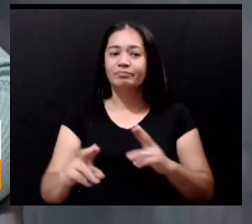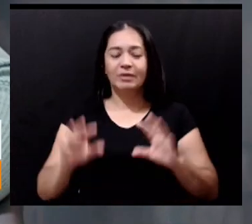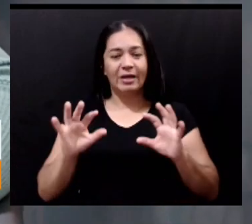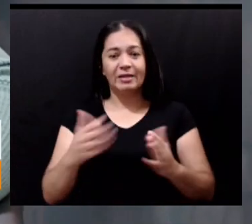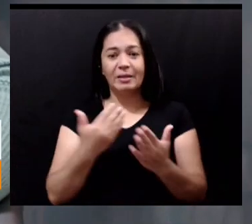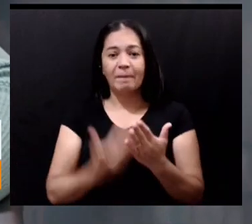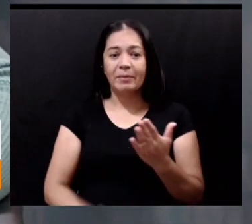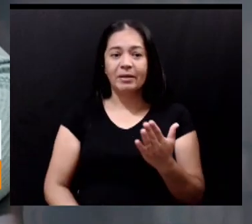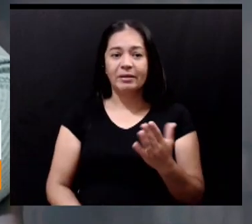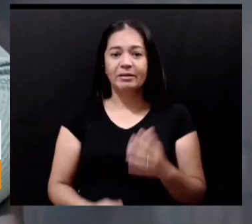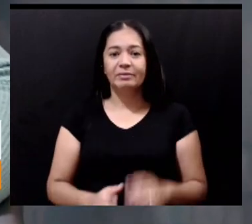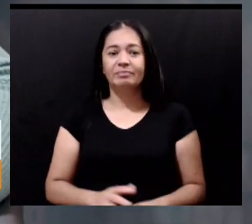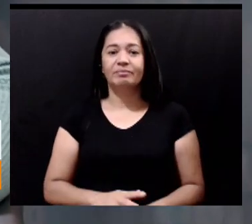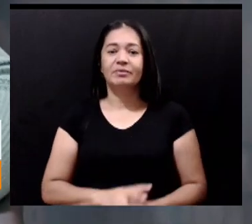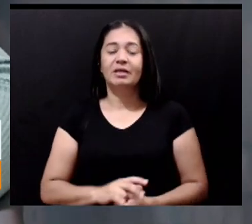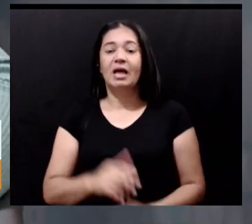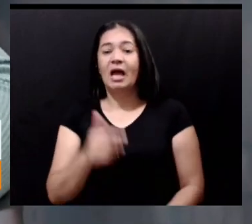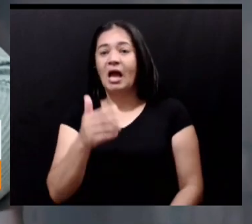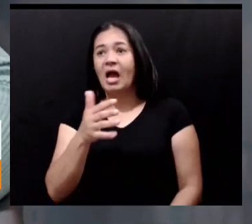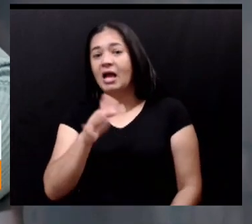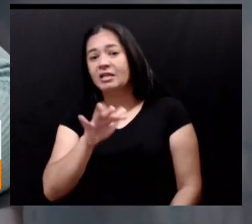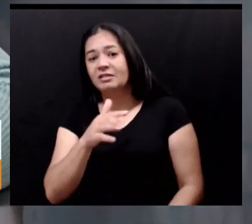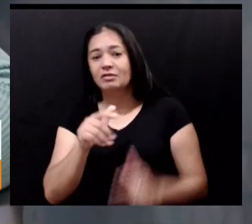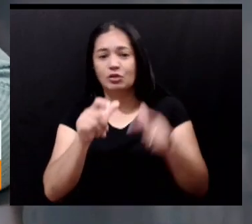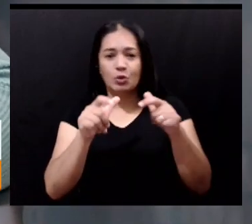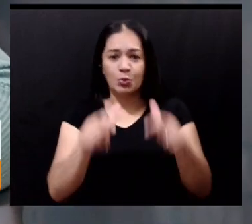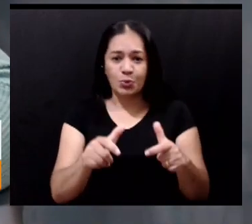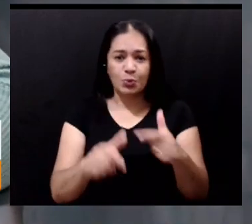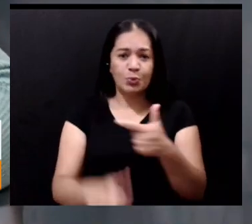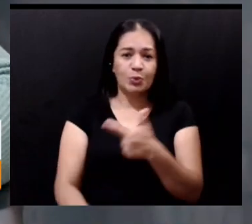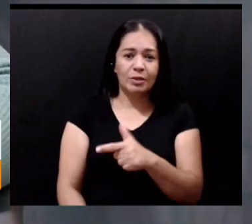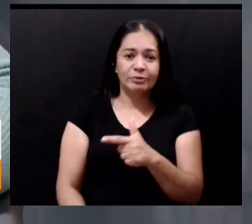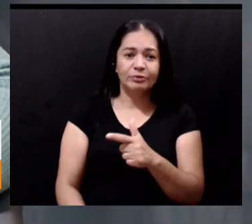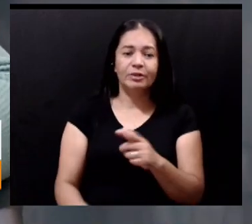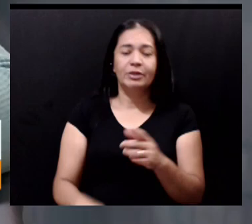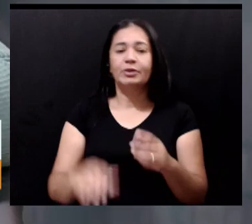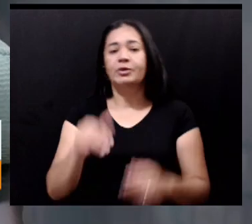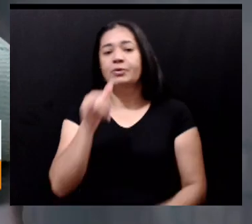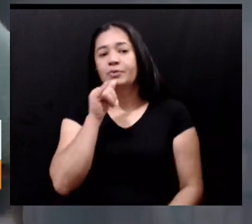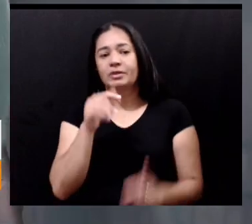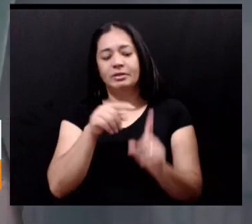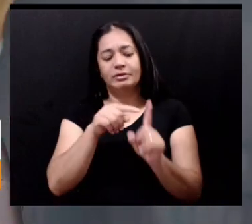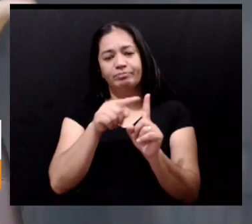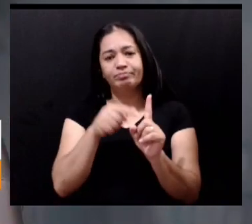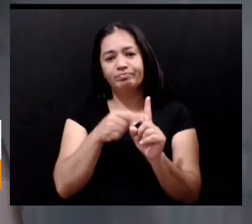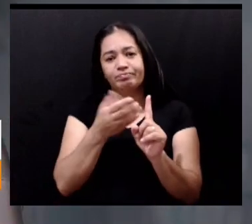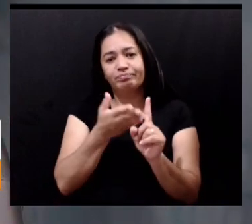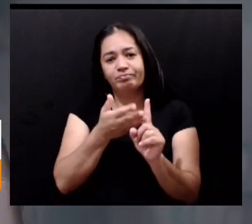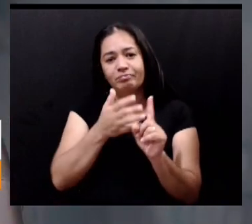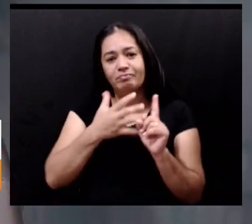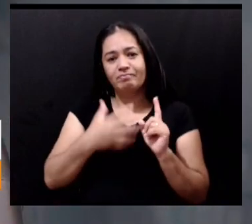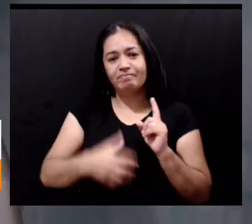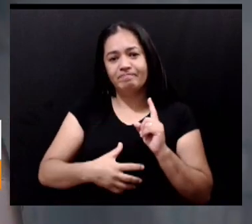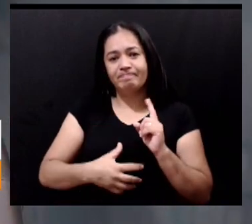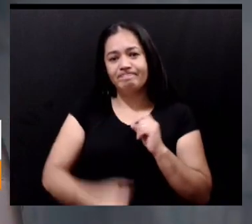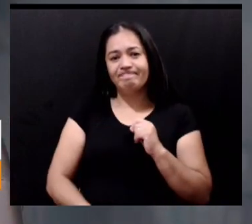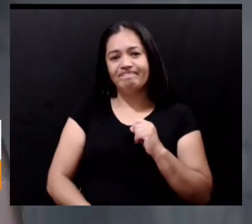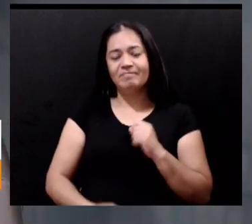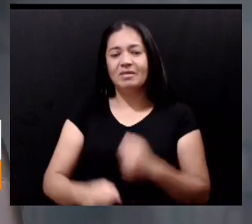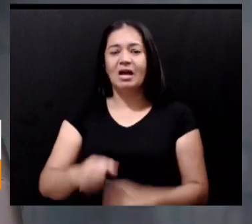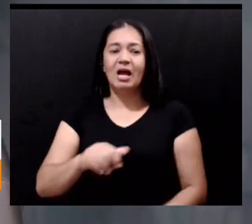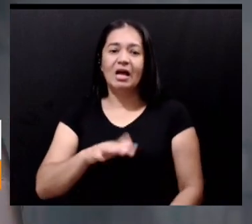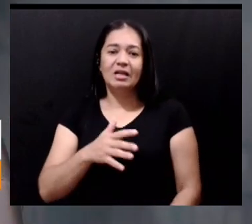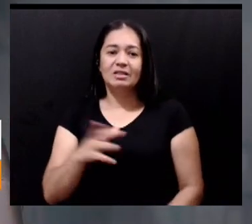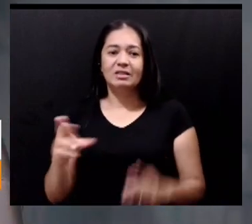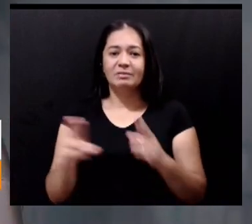lugar, né. Então a própria perda gestacional, muitas vezes como as pessoas não se relacionaram ou não tinha